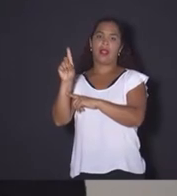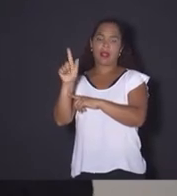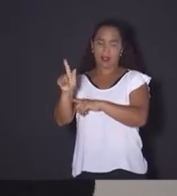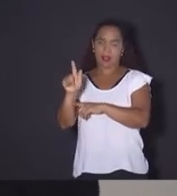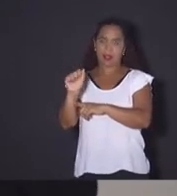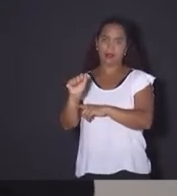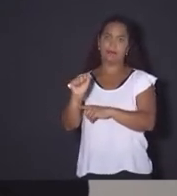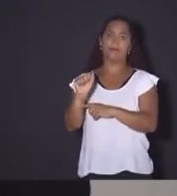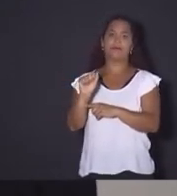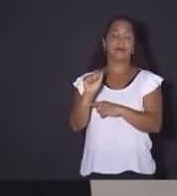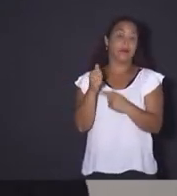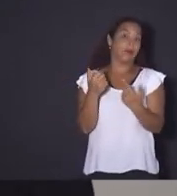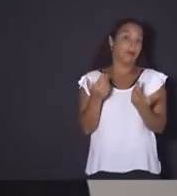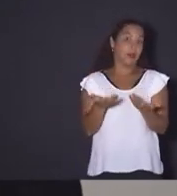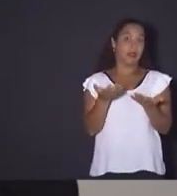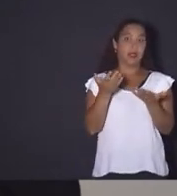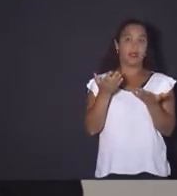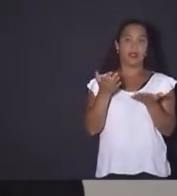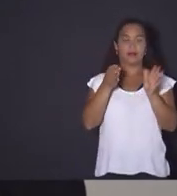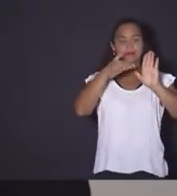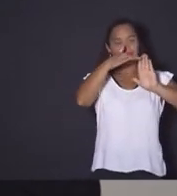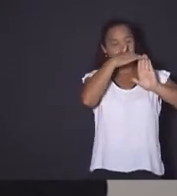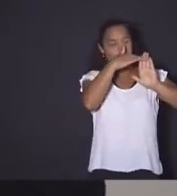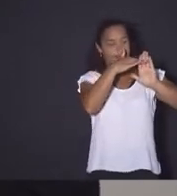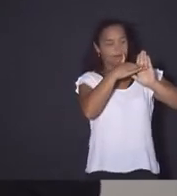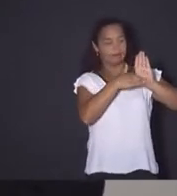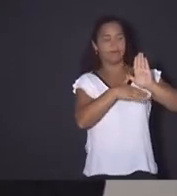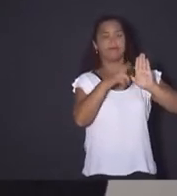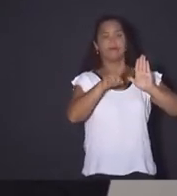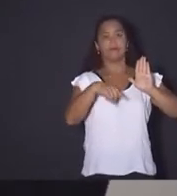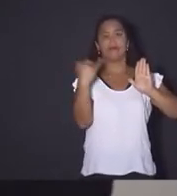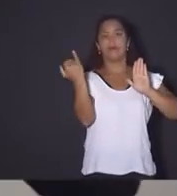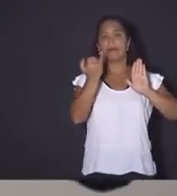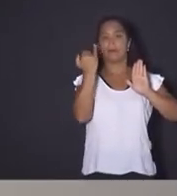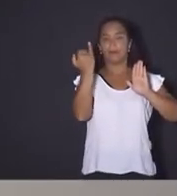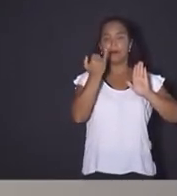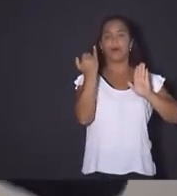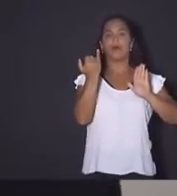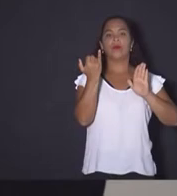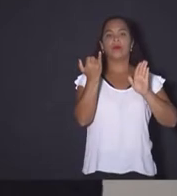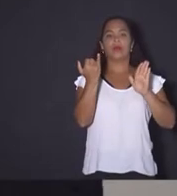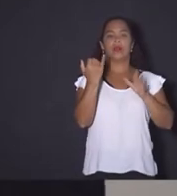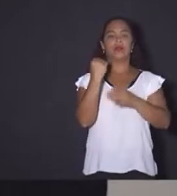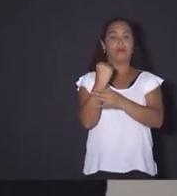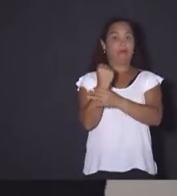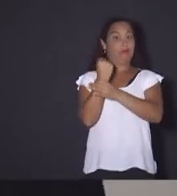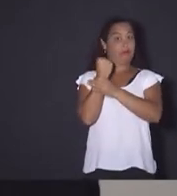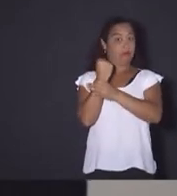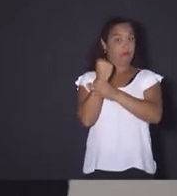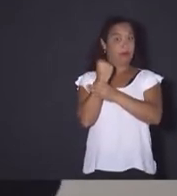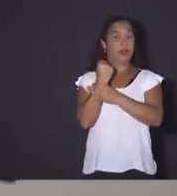fundamental para garantir essa relação equilibrada entre esses setores. Isso está em questão agora,